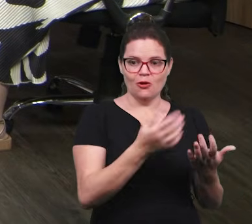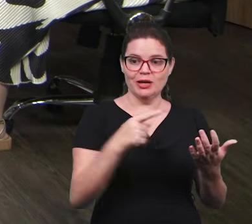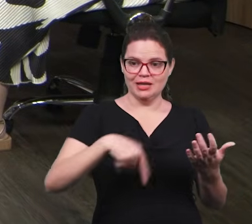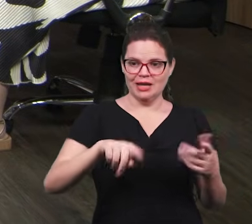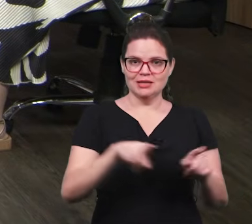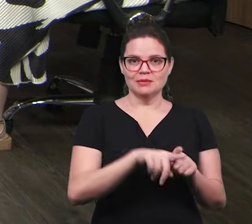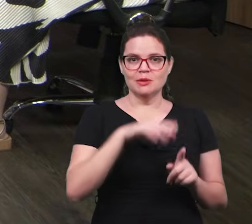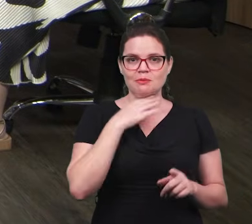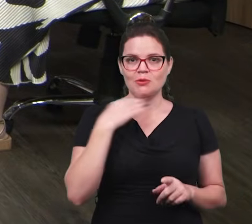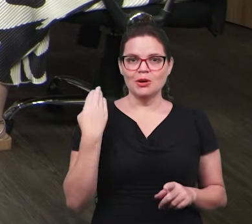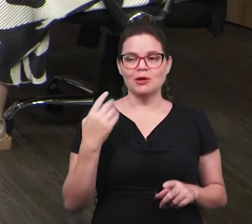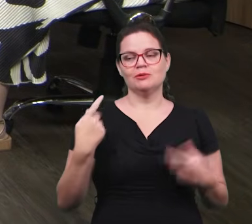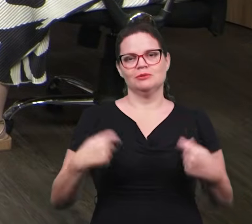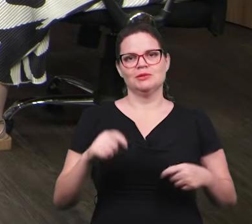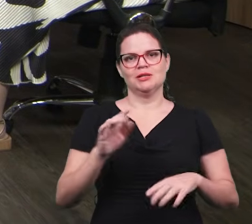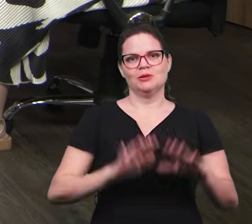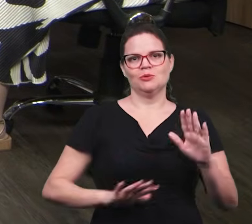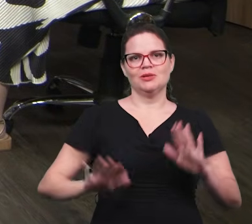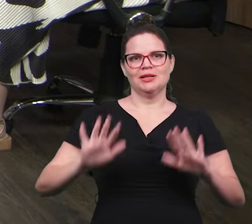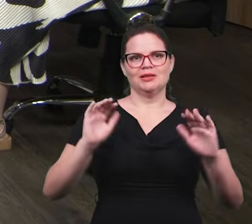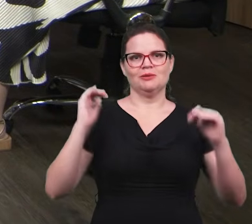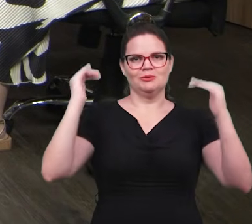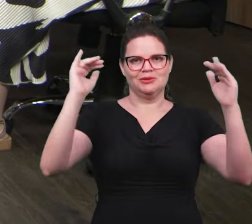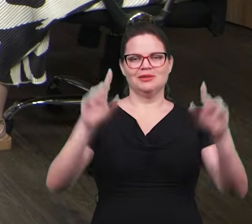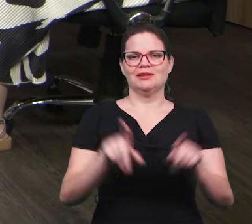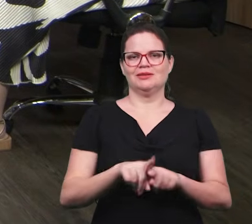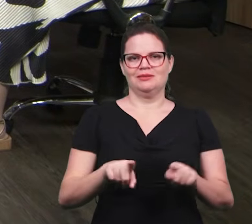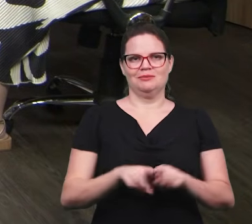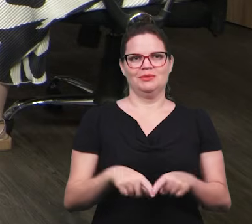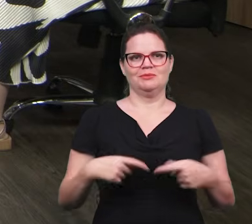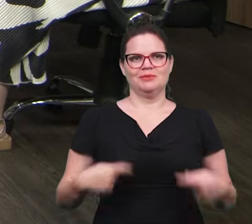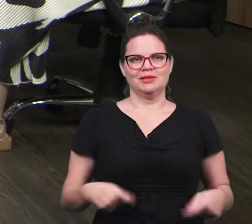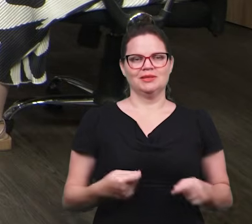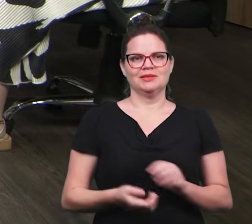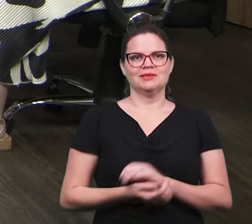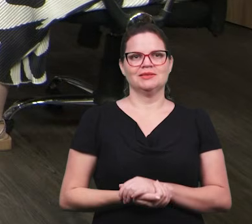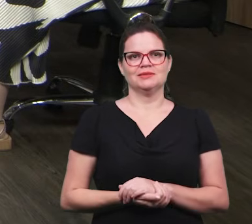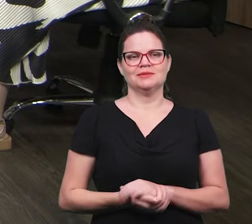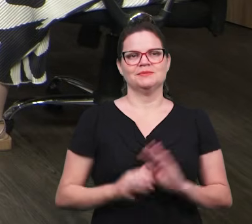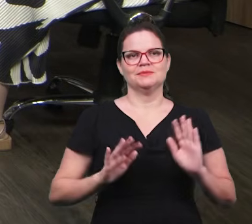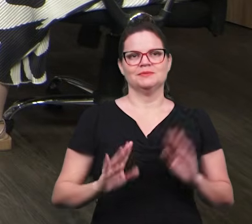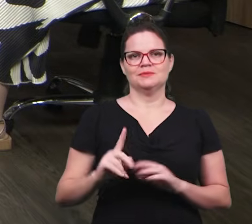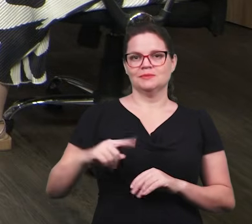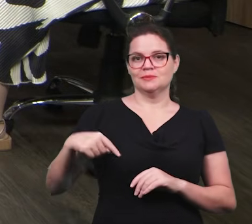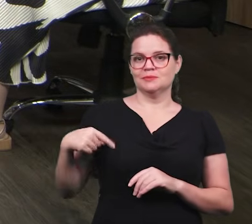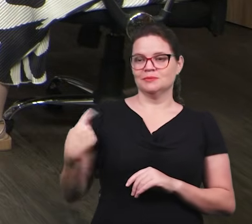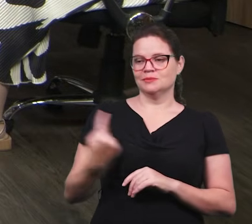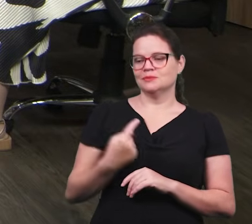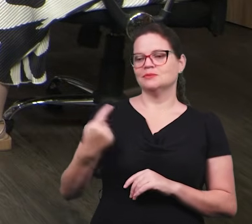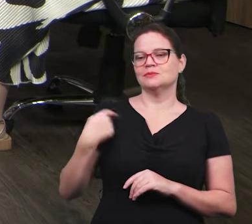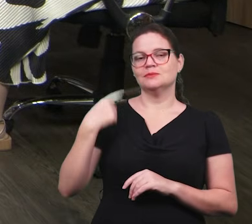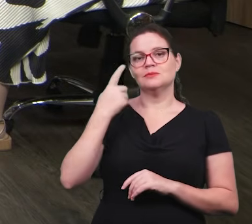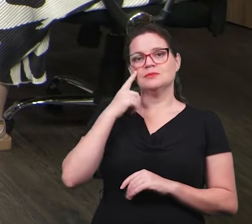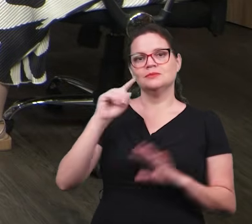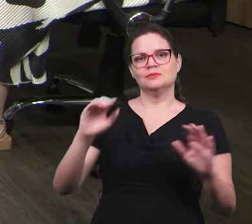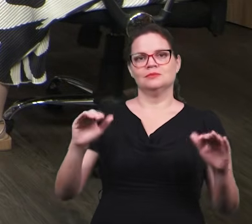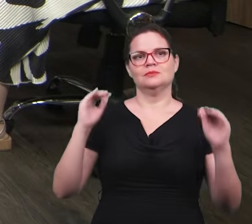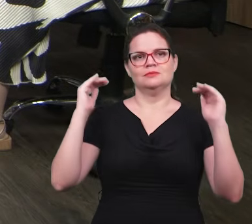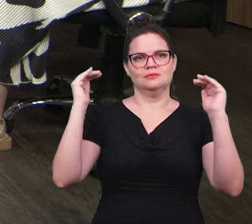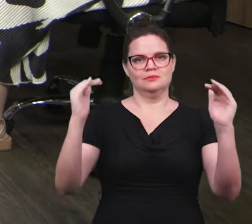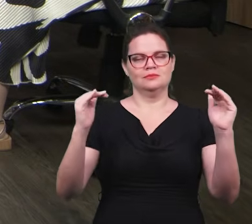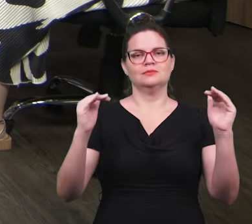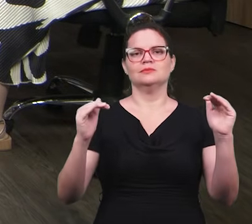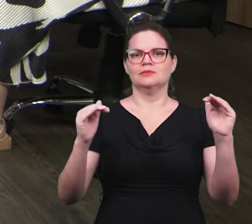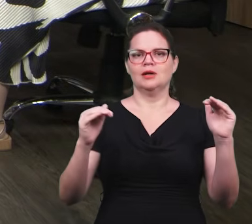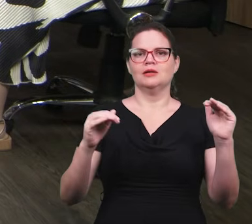Então tem que ter cuidado na autoridade também. Mas aquilo que nós precisamos ter como autoridade, nós precisamos disso, né?